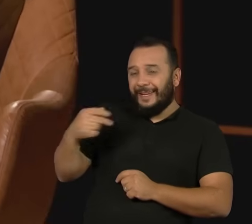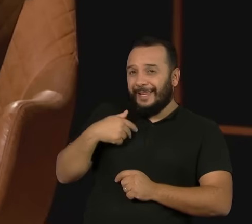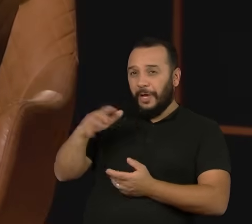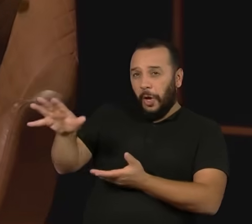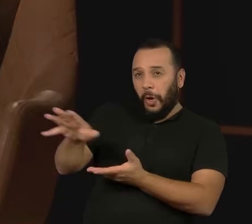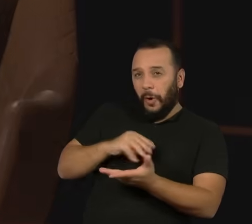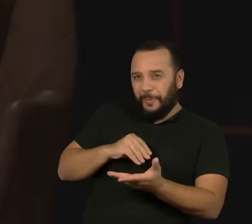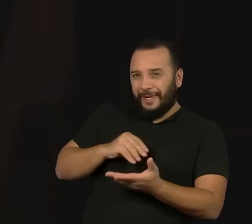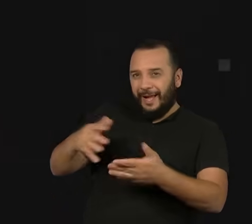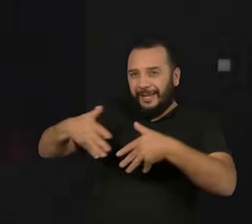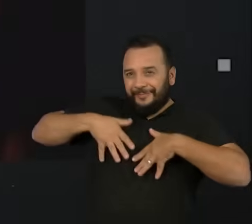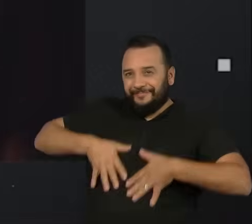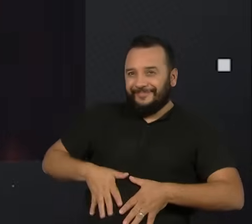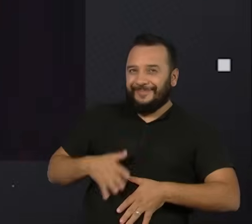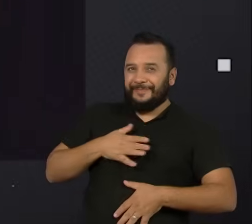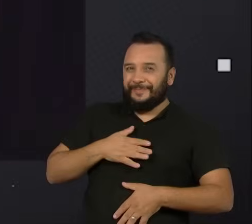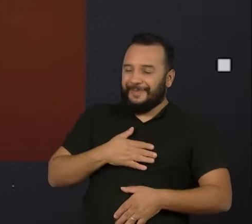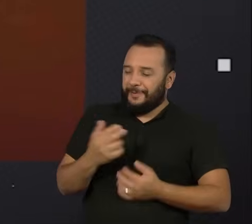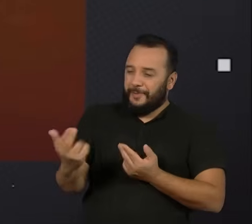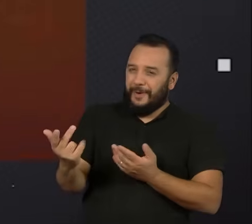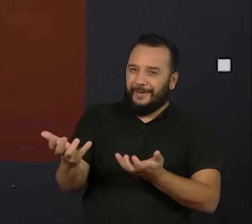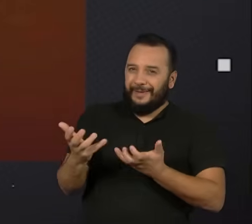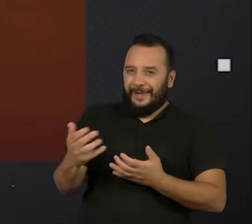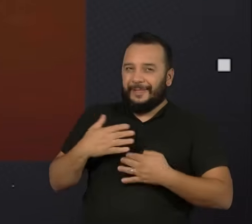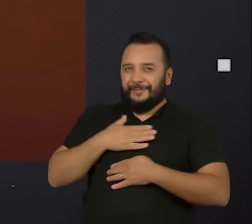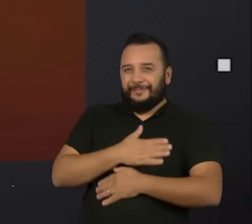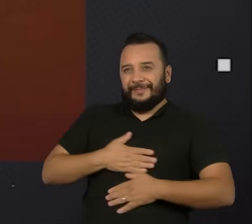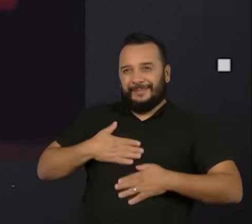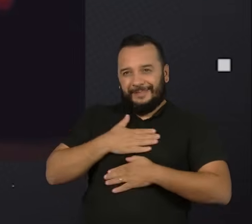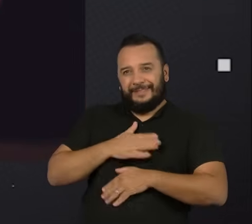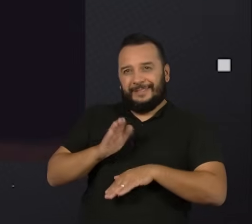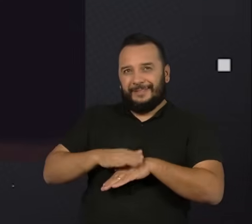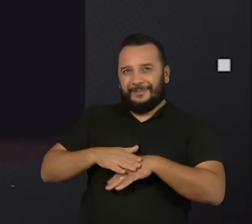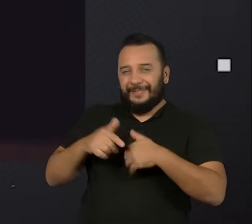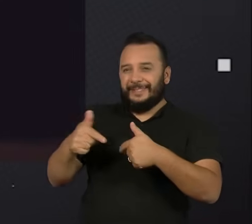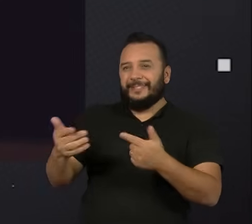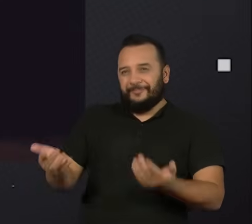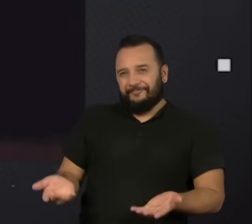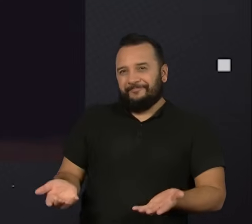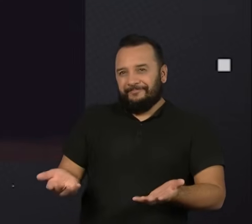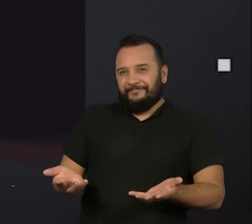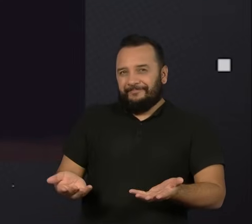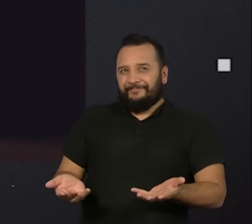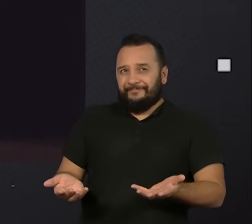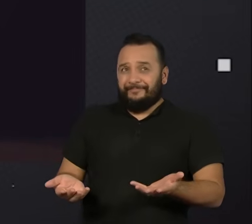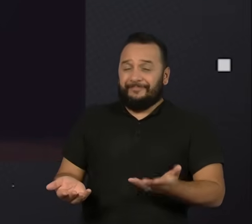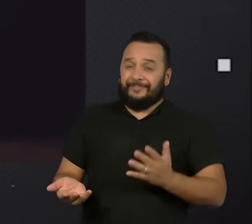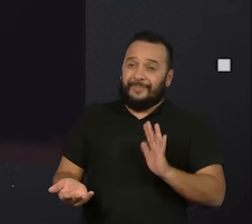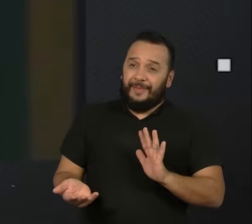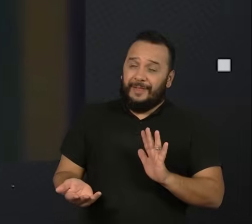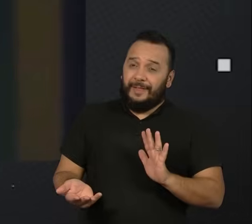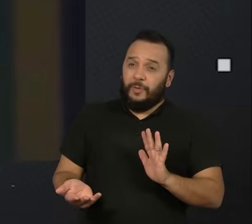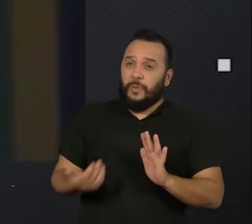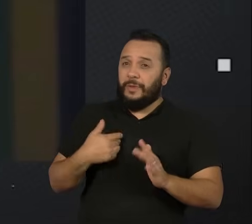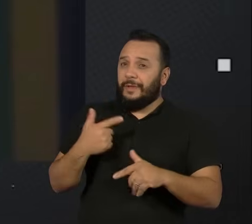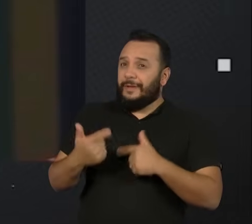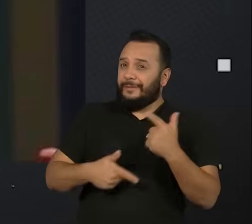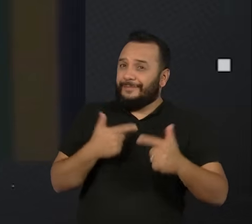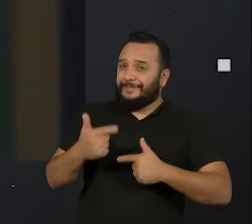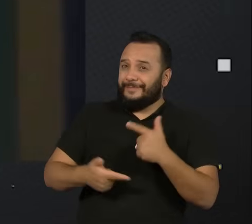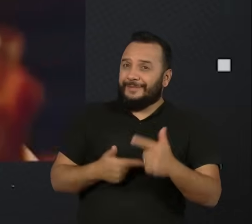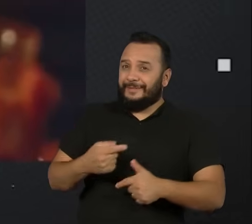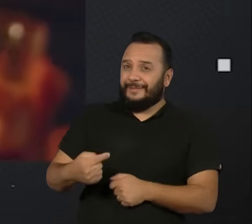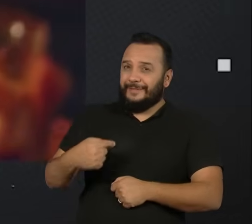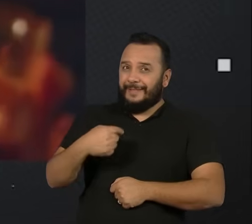Teresa. É aquela personagem que dá prazer de fazer, sabe? E foi um trabalho que eu